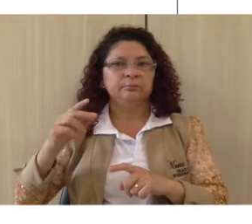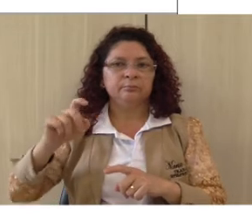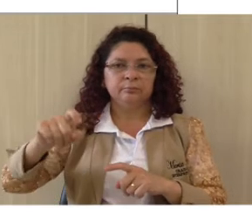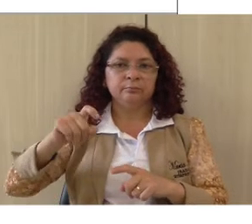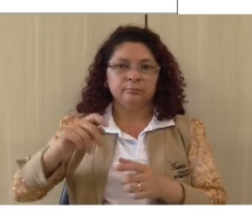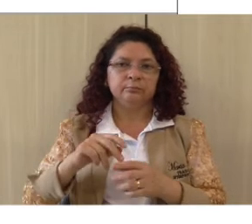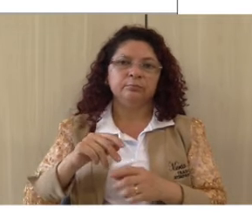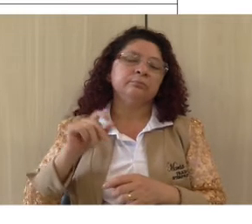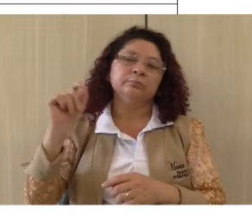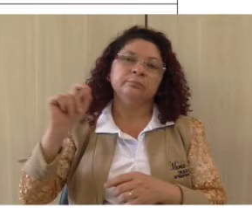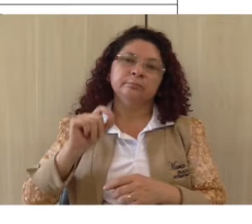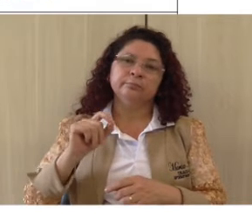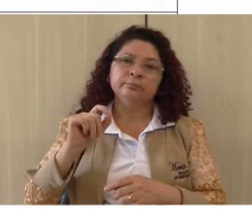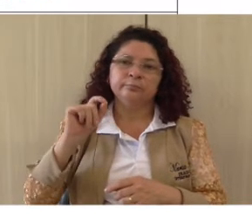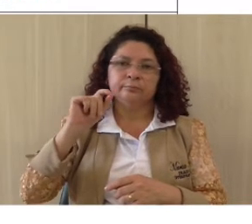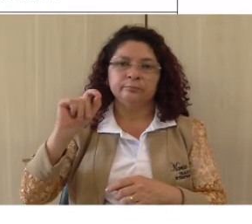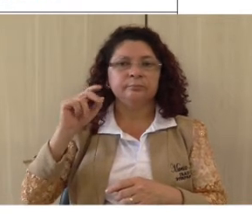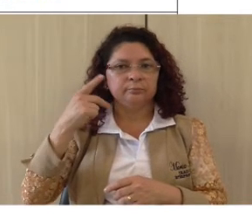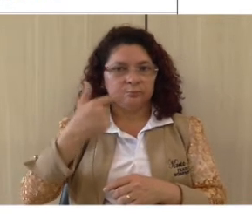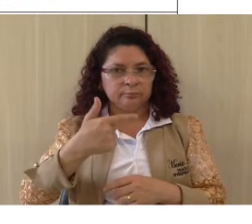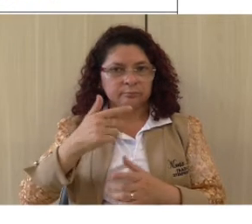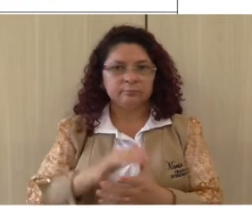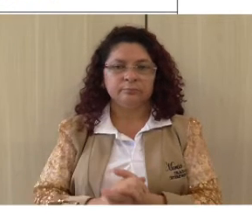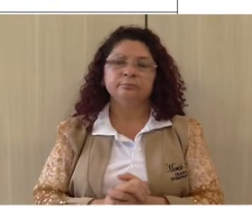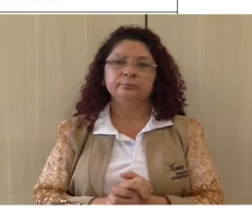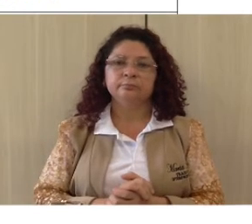MHX dividido por 2.